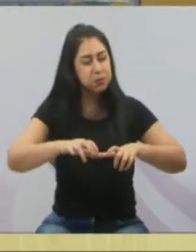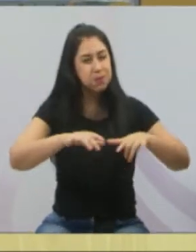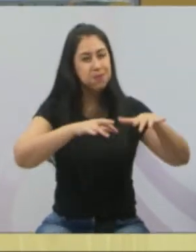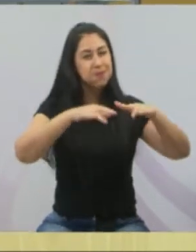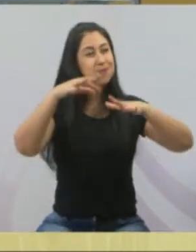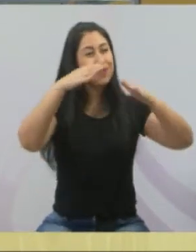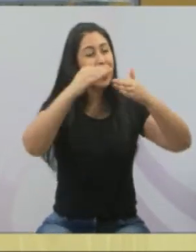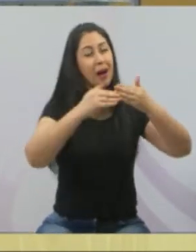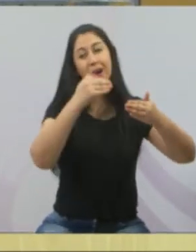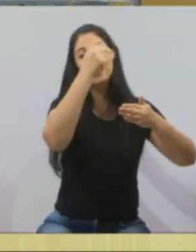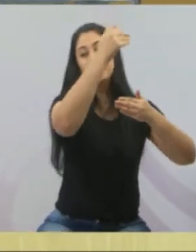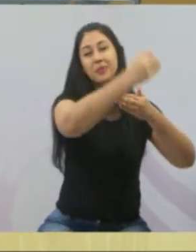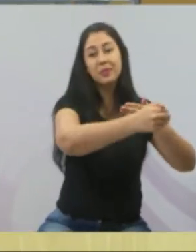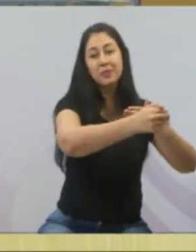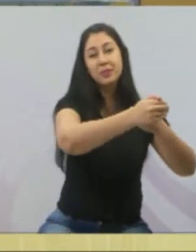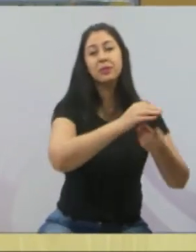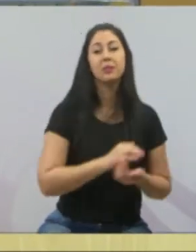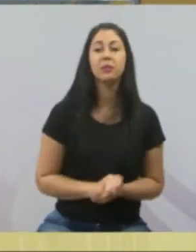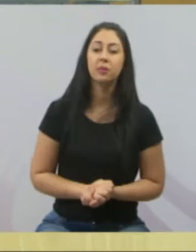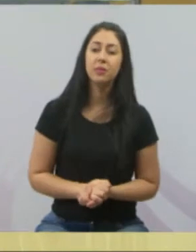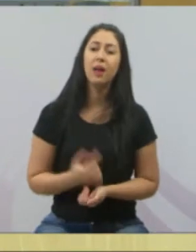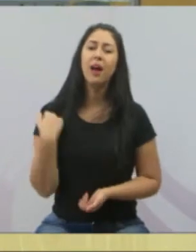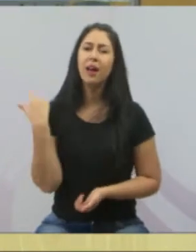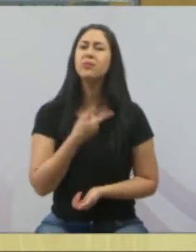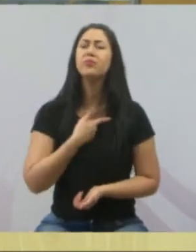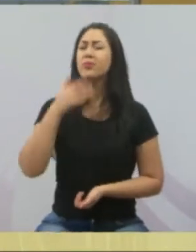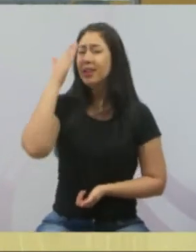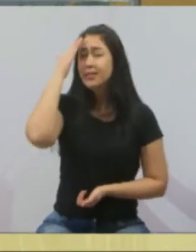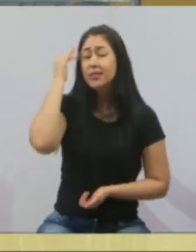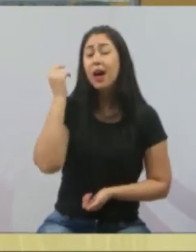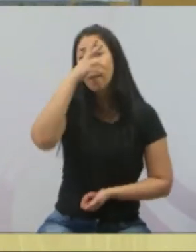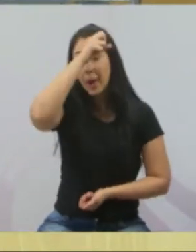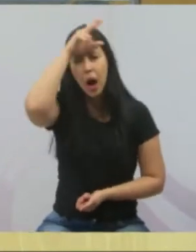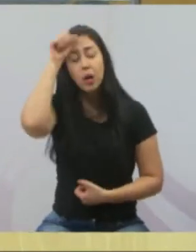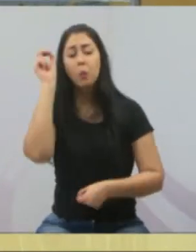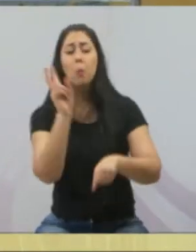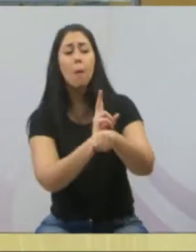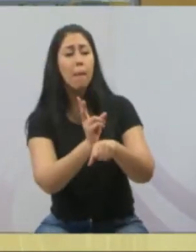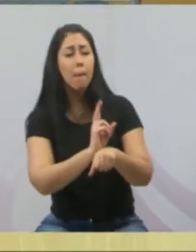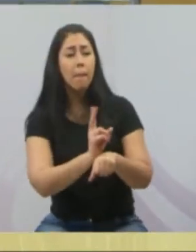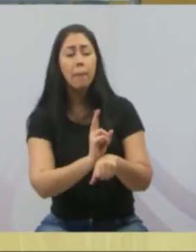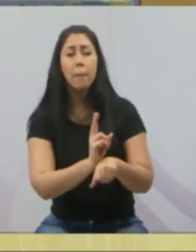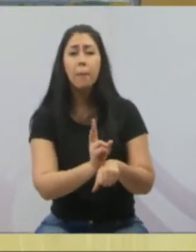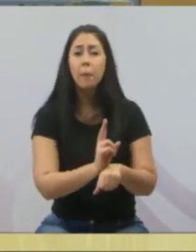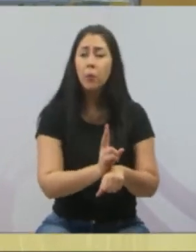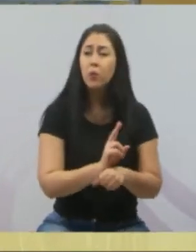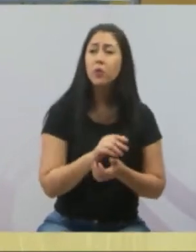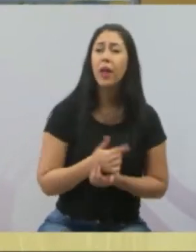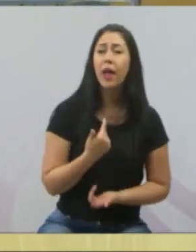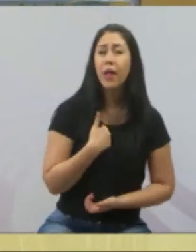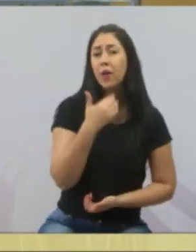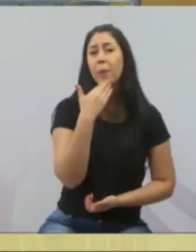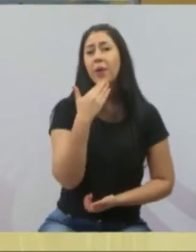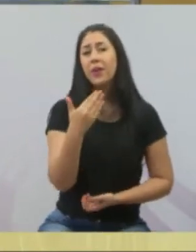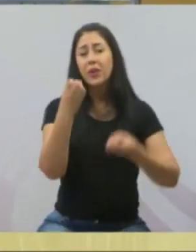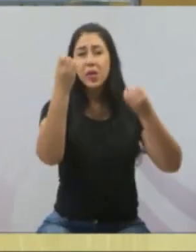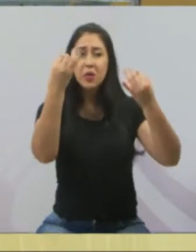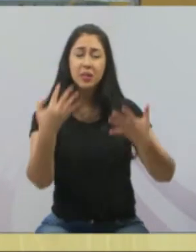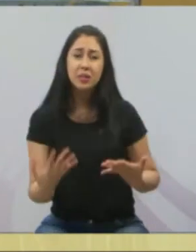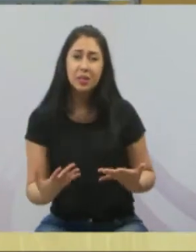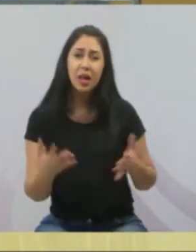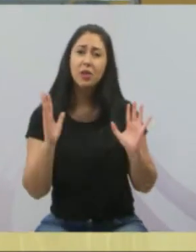atendimento hora solicitado. Vereadora Lucimar Ponciano, senhor presidente, foi solicitado votação. Também fiz o mesmo